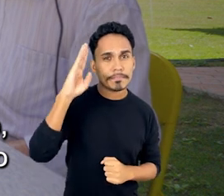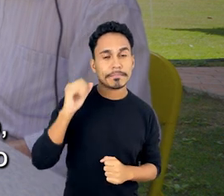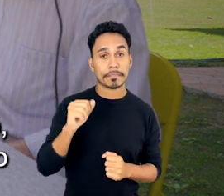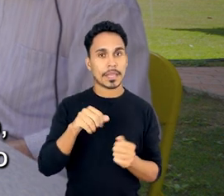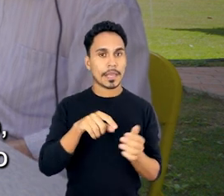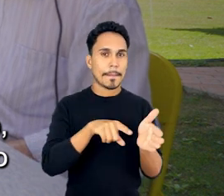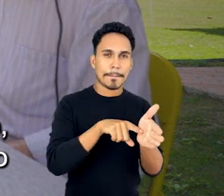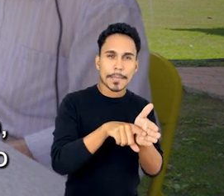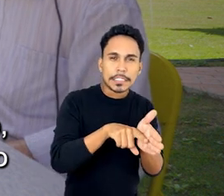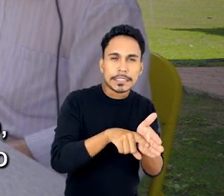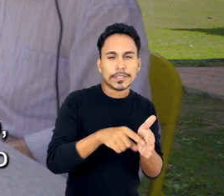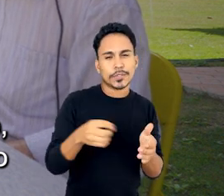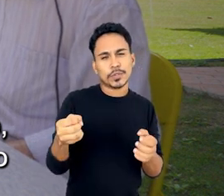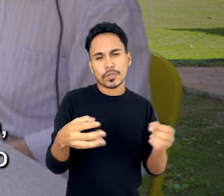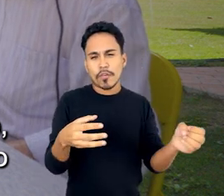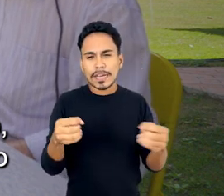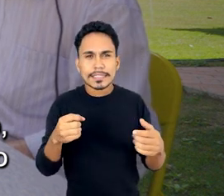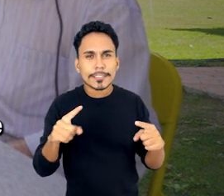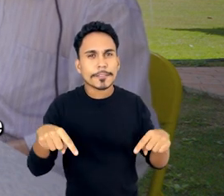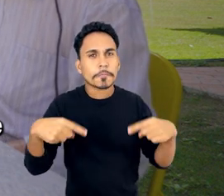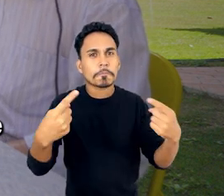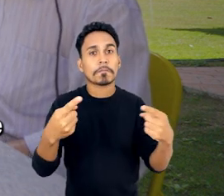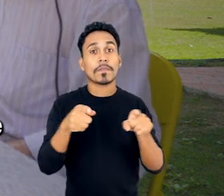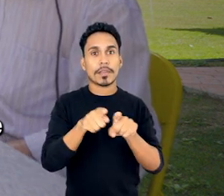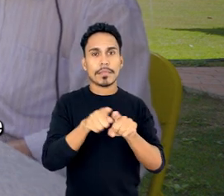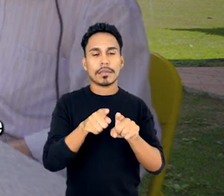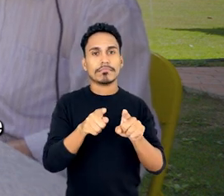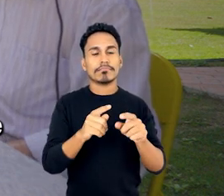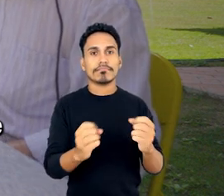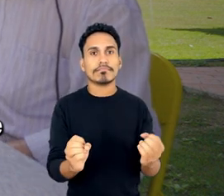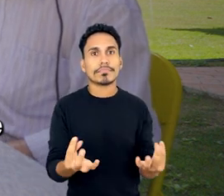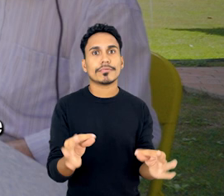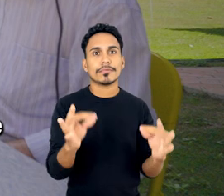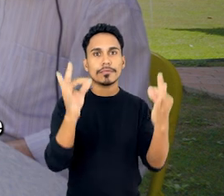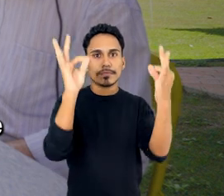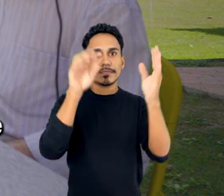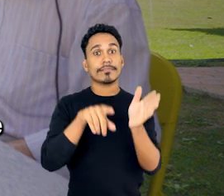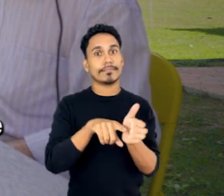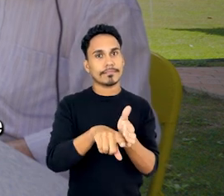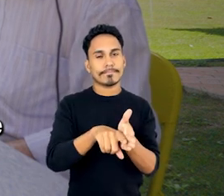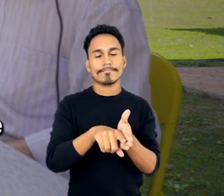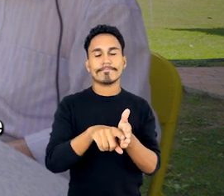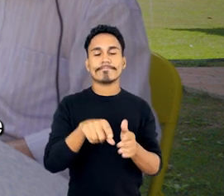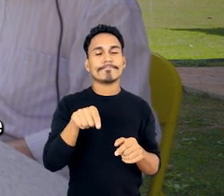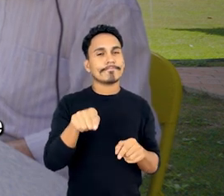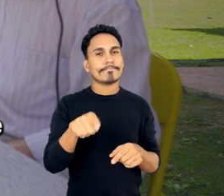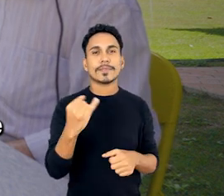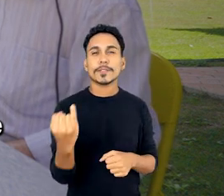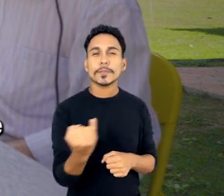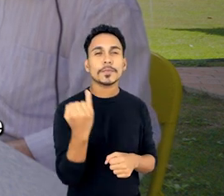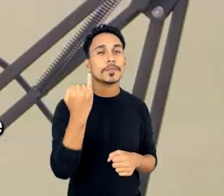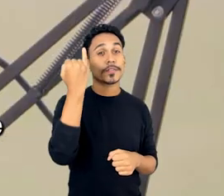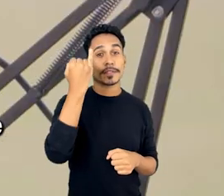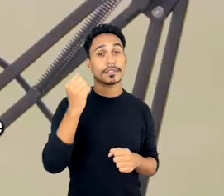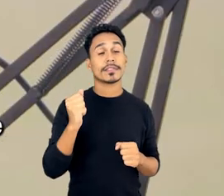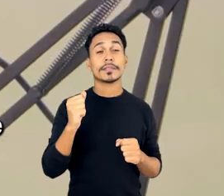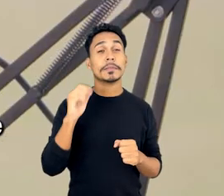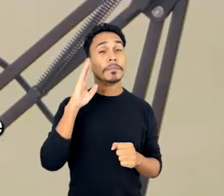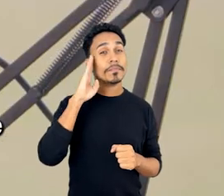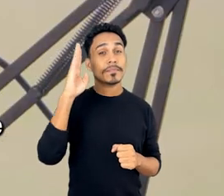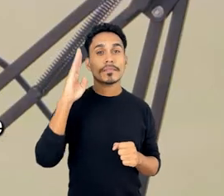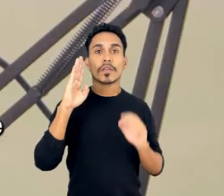são algumas das principais ações quando a gente tá tratando de educação principalmente a voltada paraas pra